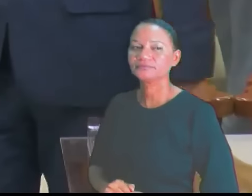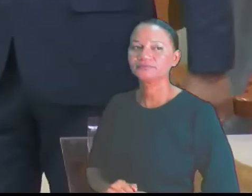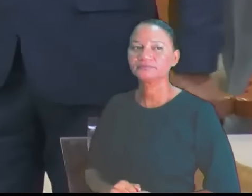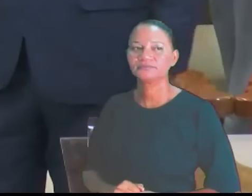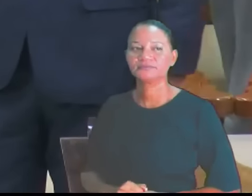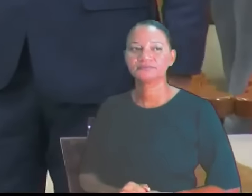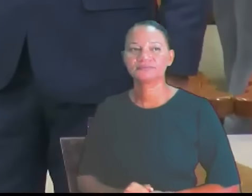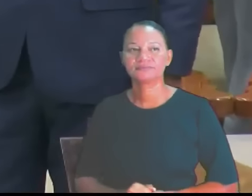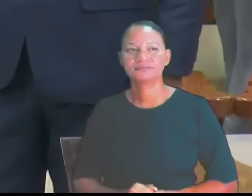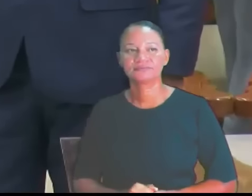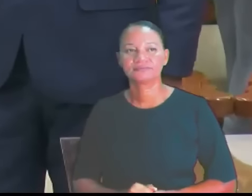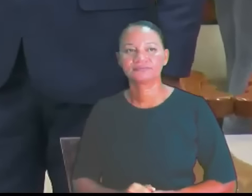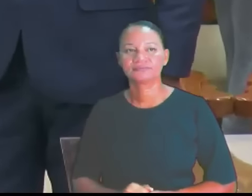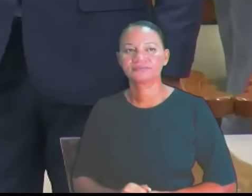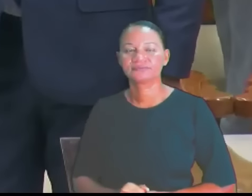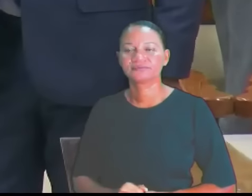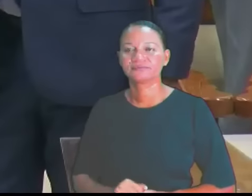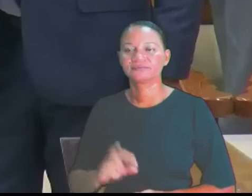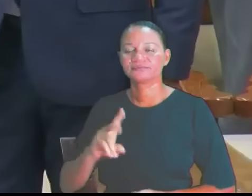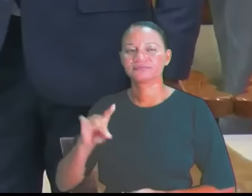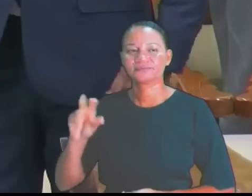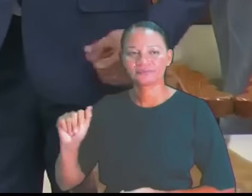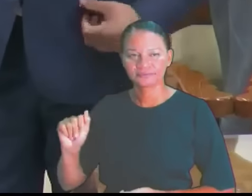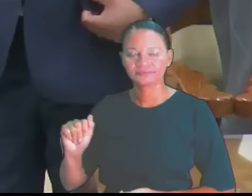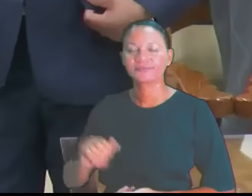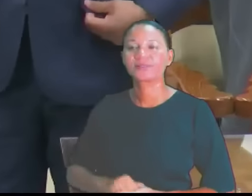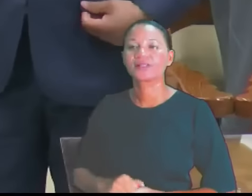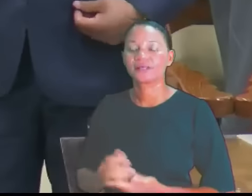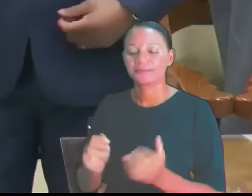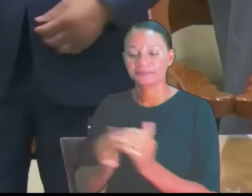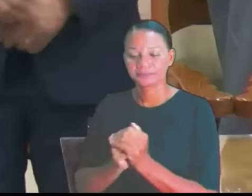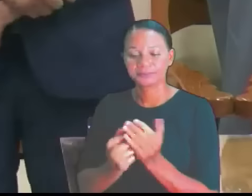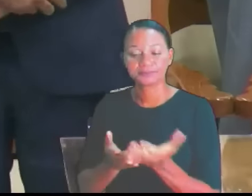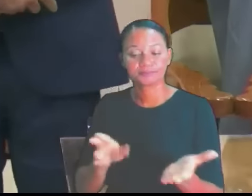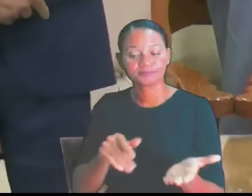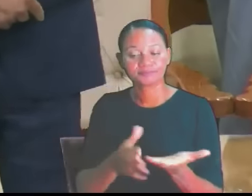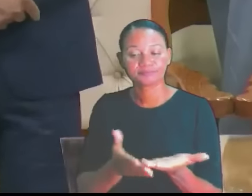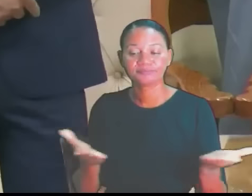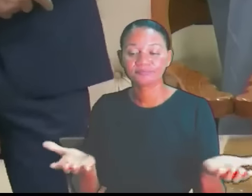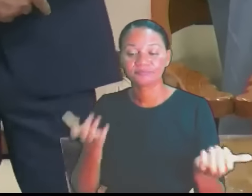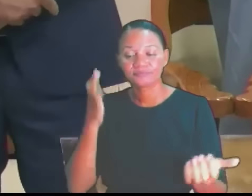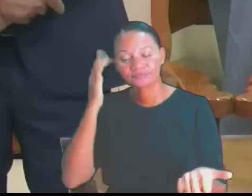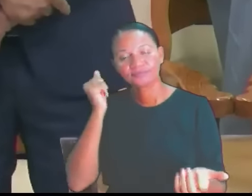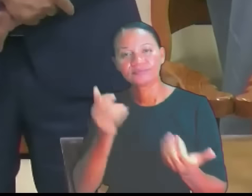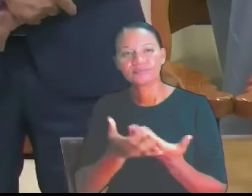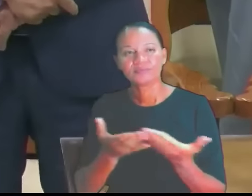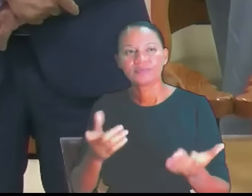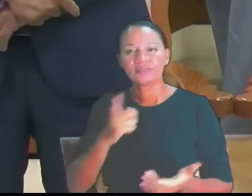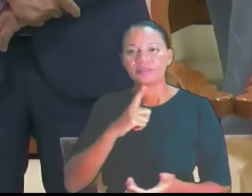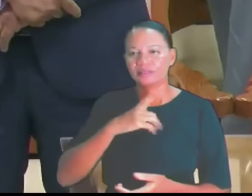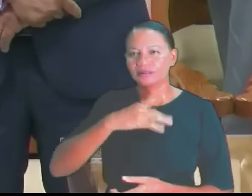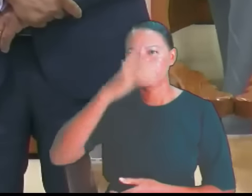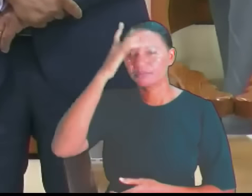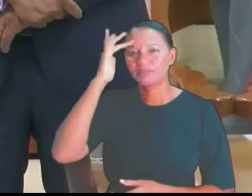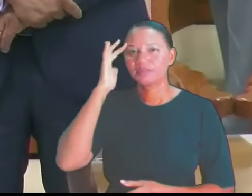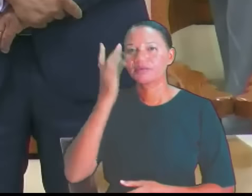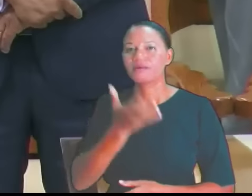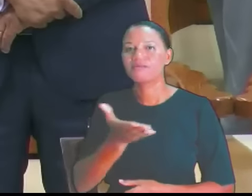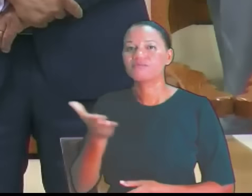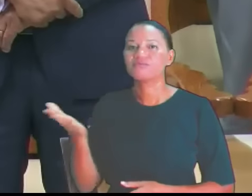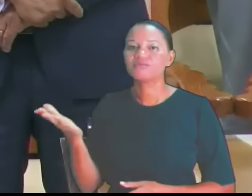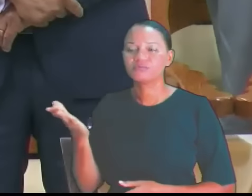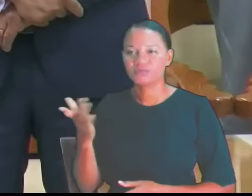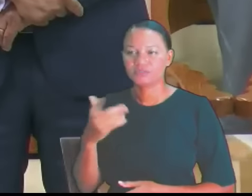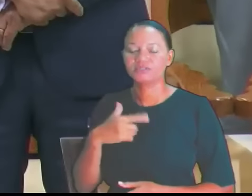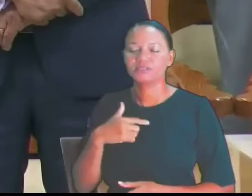baixinho. Adaí também está lá junto com Adaí. Amém? Meus irmãos, eu quero saber nessa noite, se alguém nessa noite que ouviu